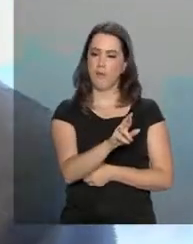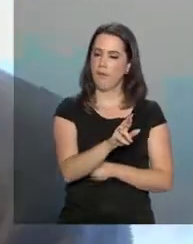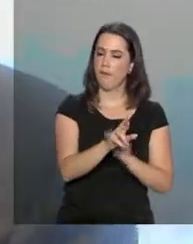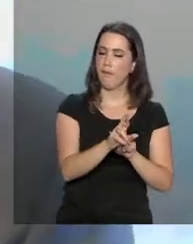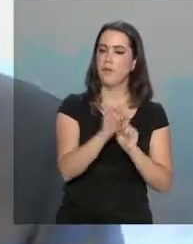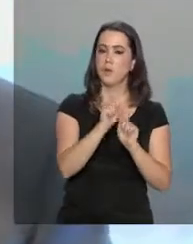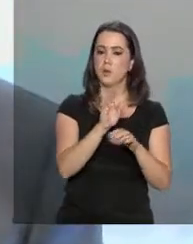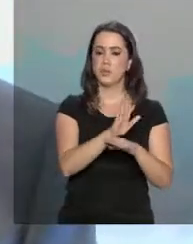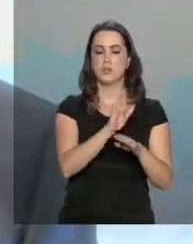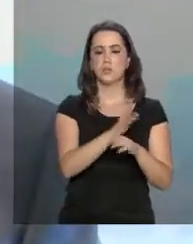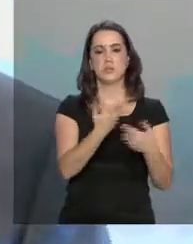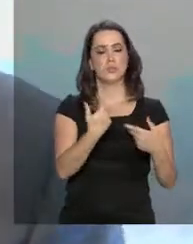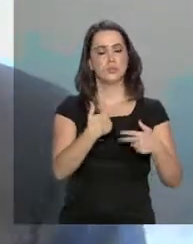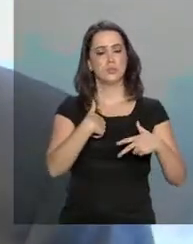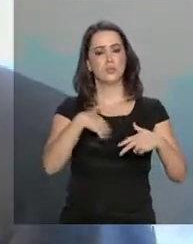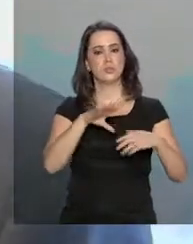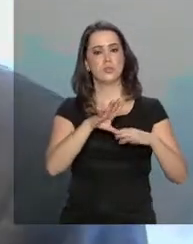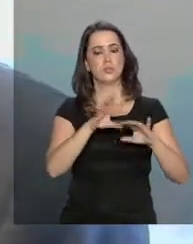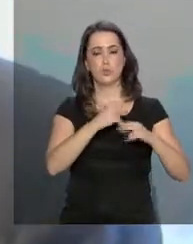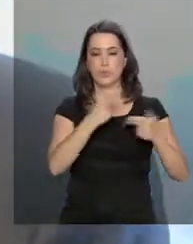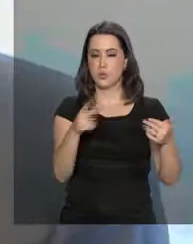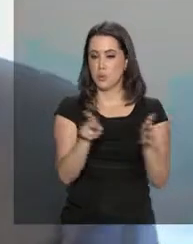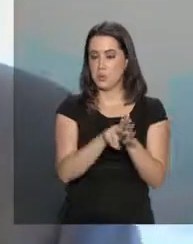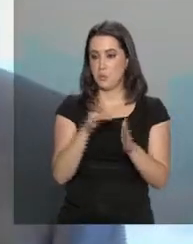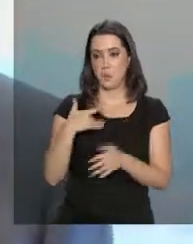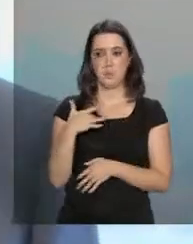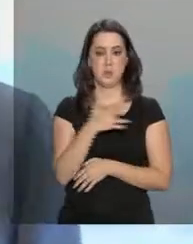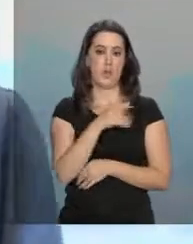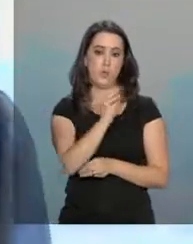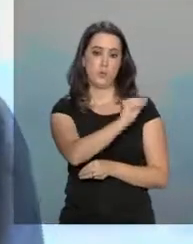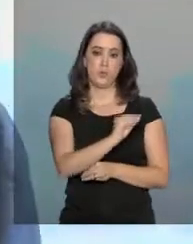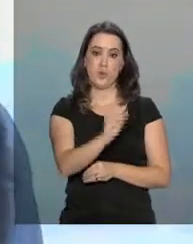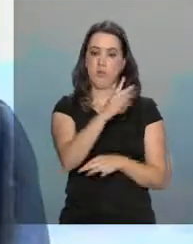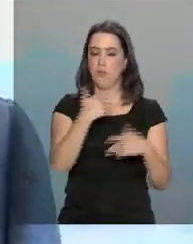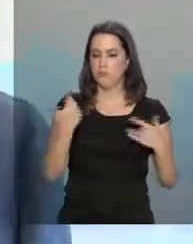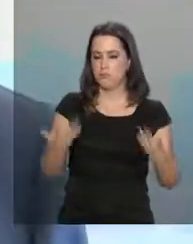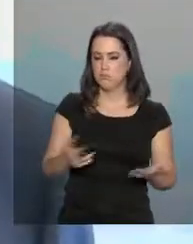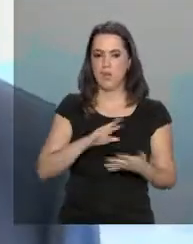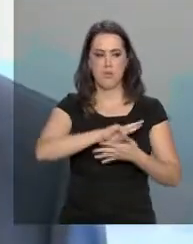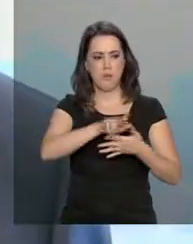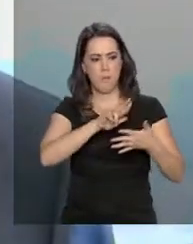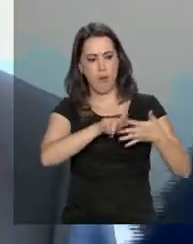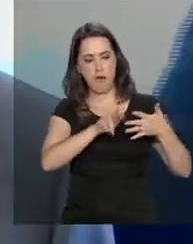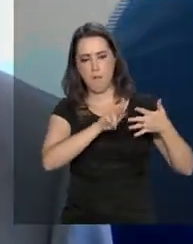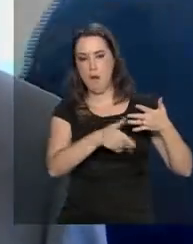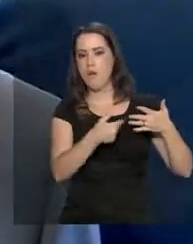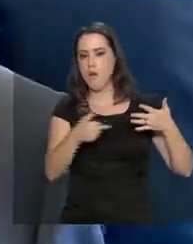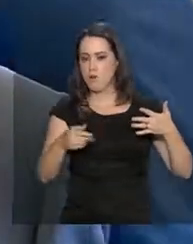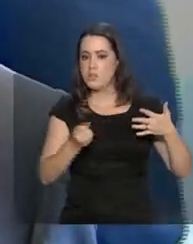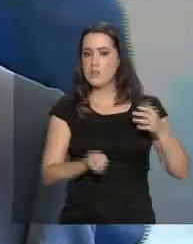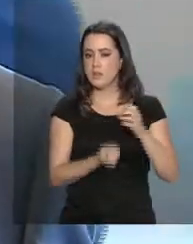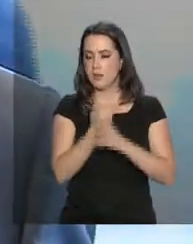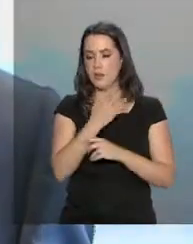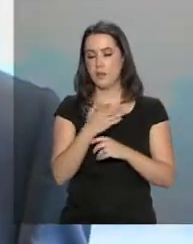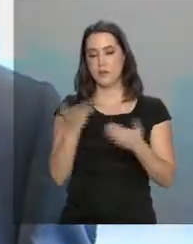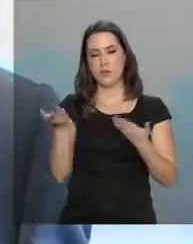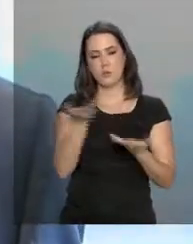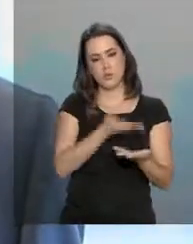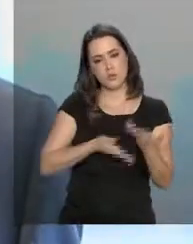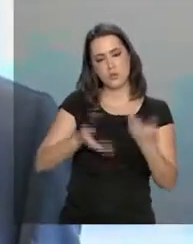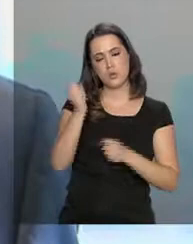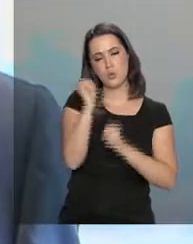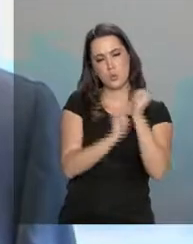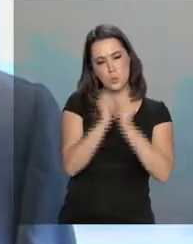os isótopos nucleares enfim uma série de produtos que serão agora resultado de uma atividade ganhos